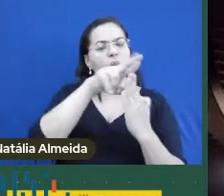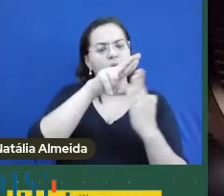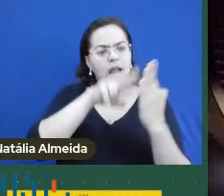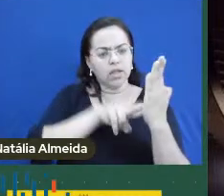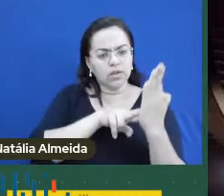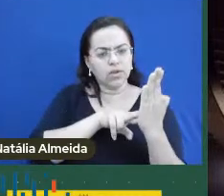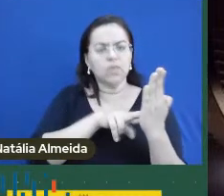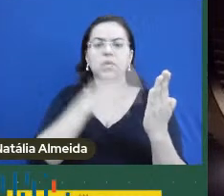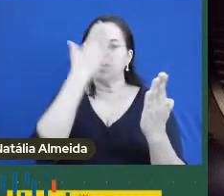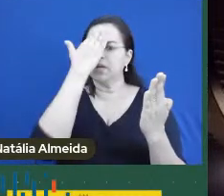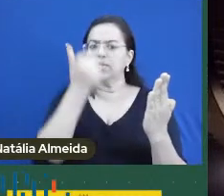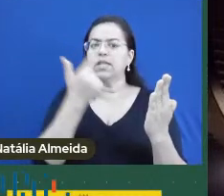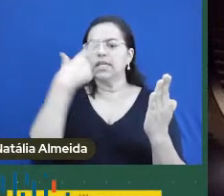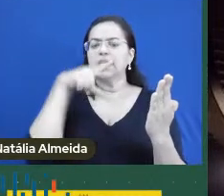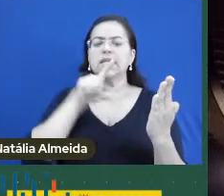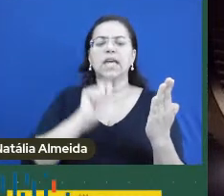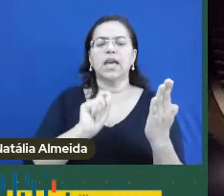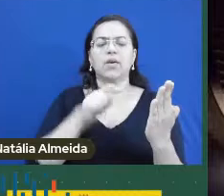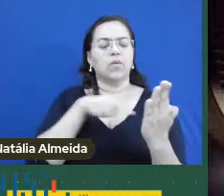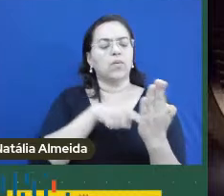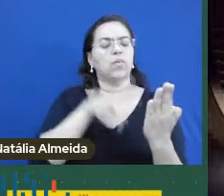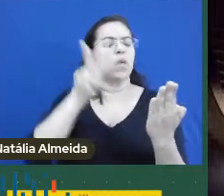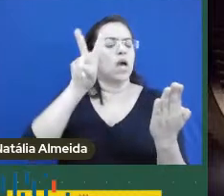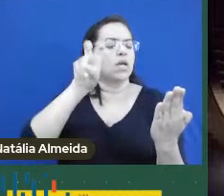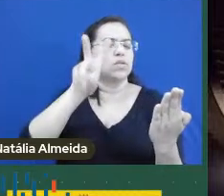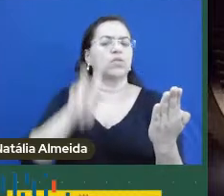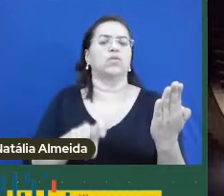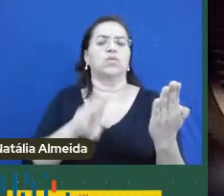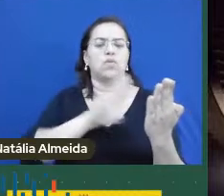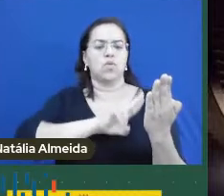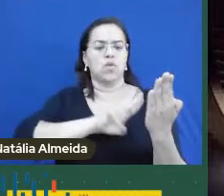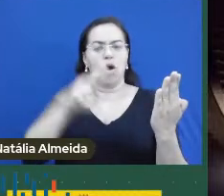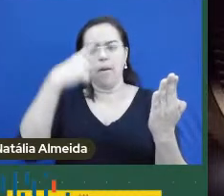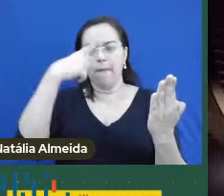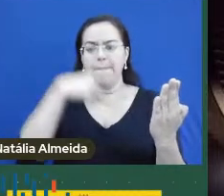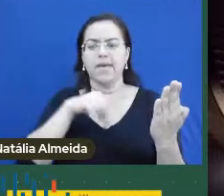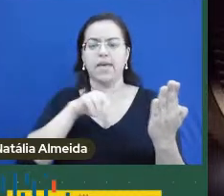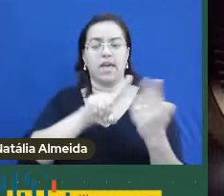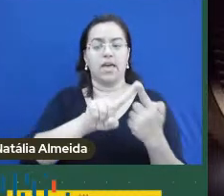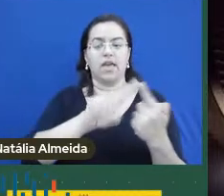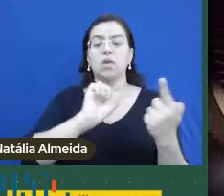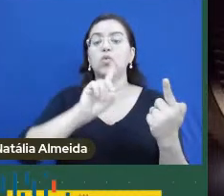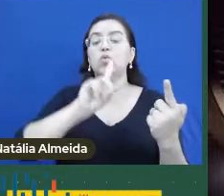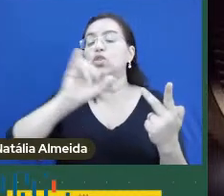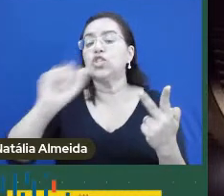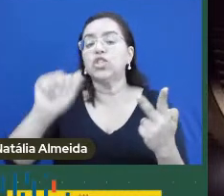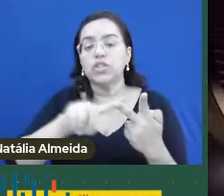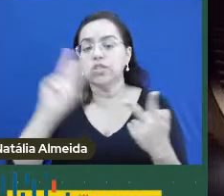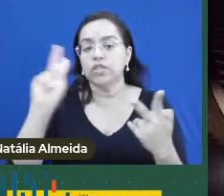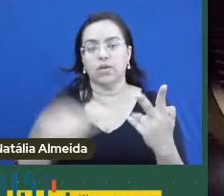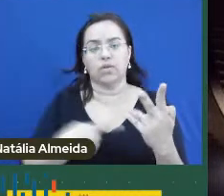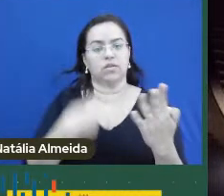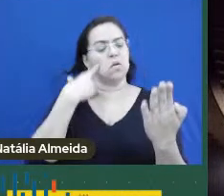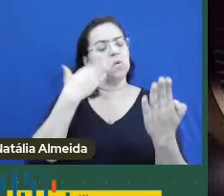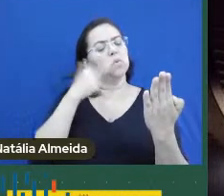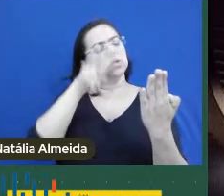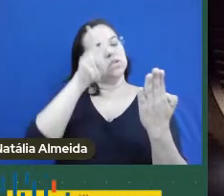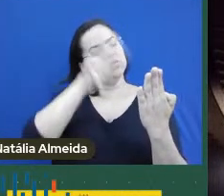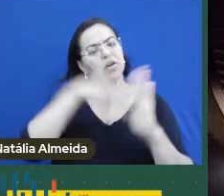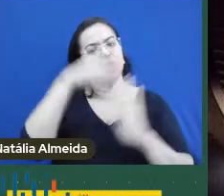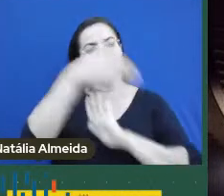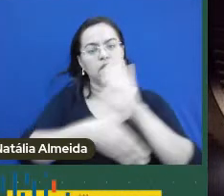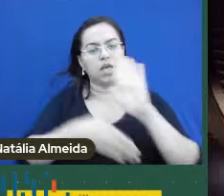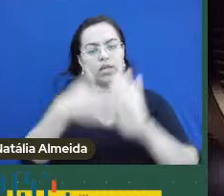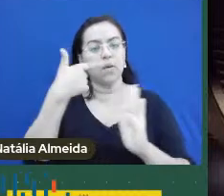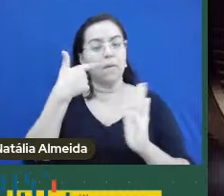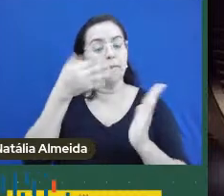eu sei quem escreveu, qual é o assunto, qual é a data, eu sei o texto, né? Eu identifico